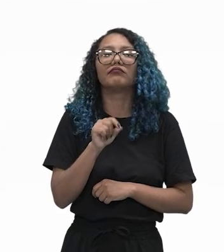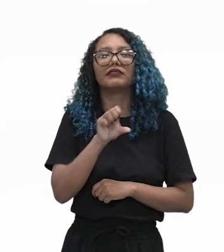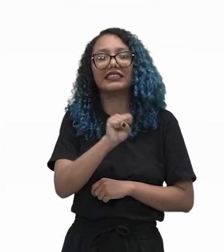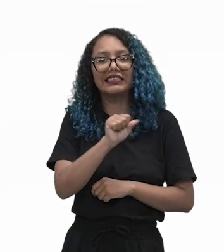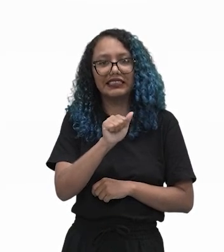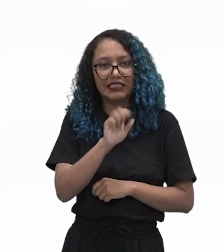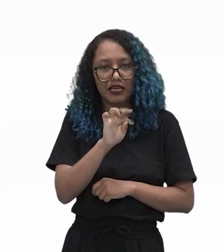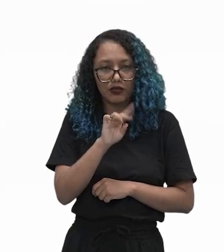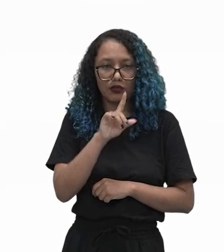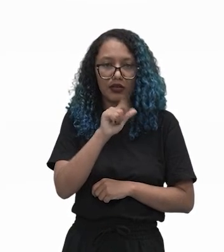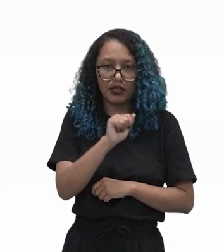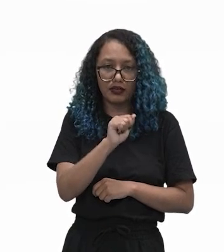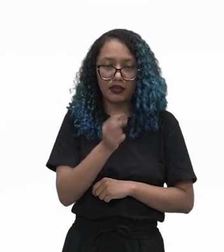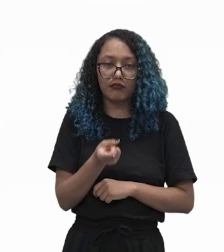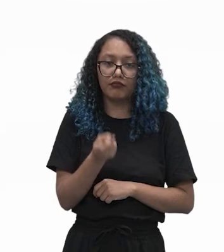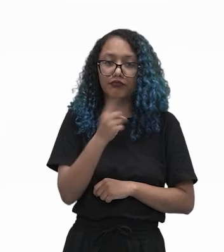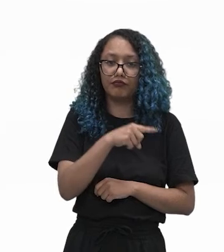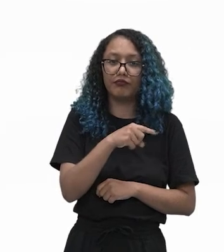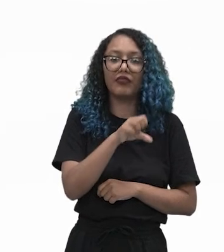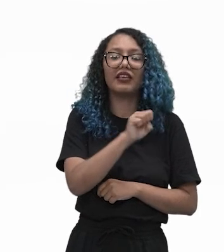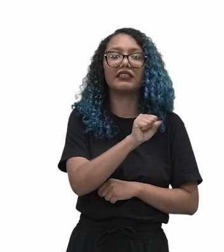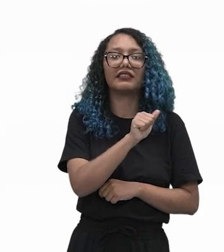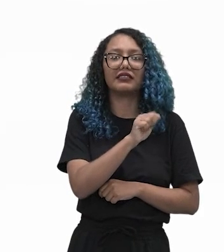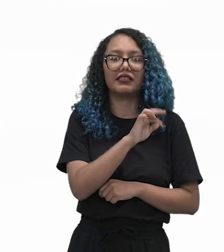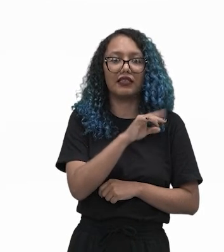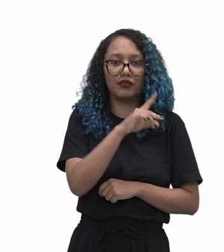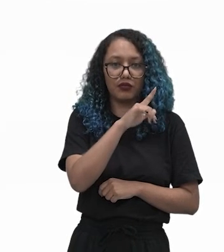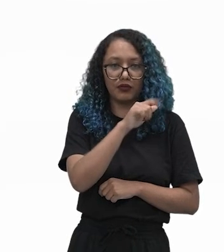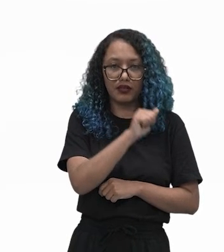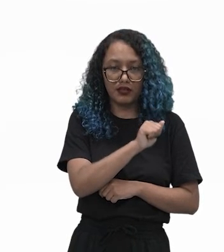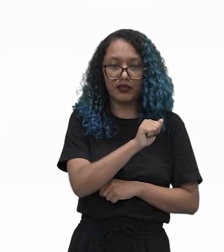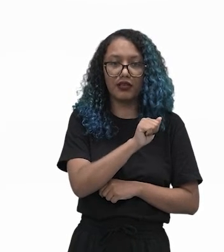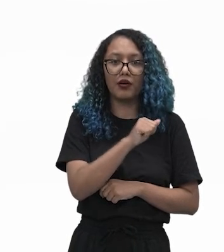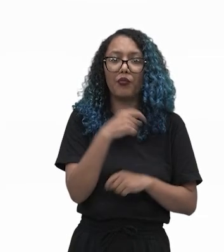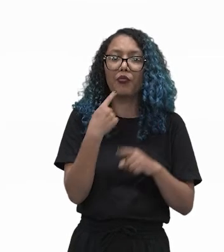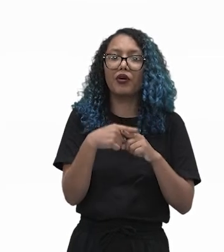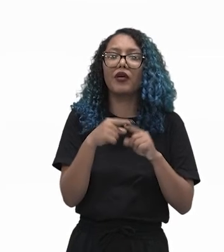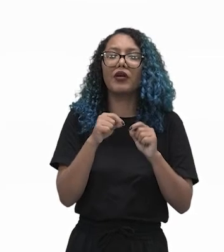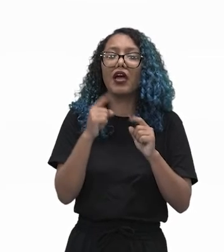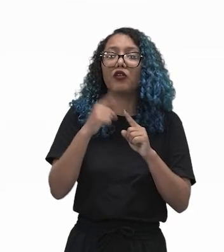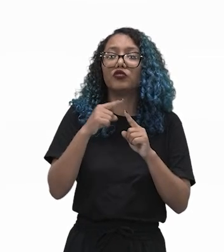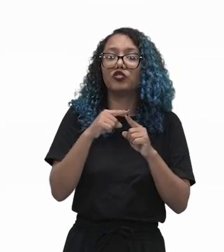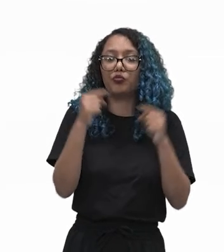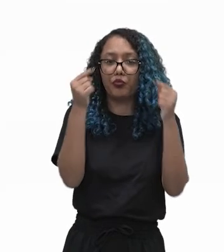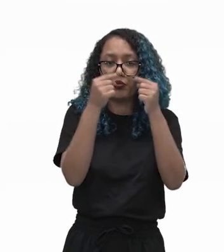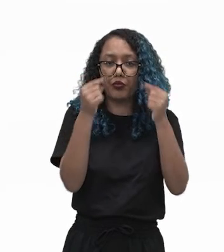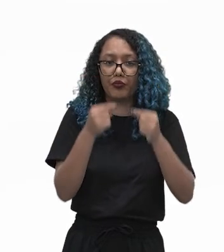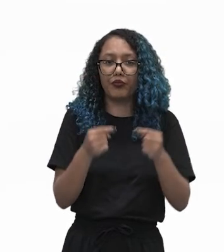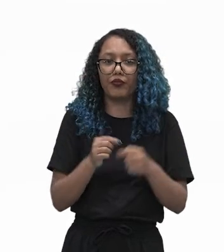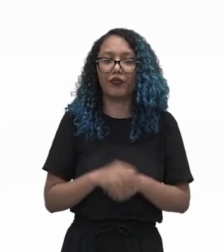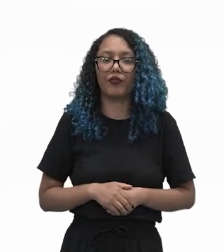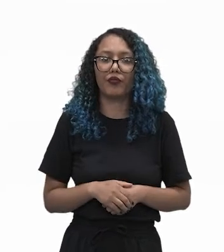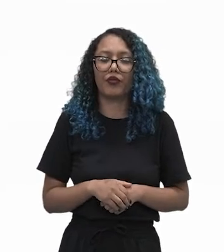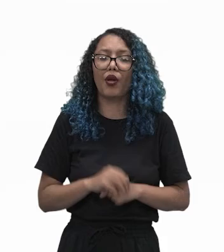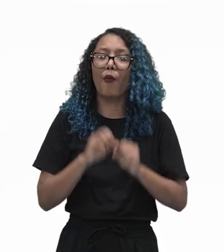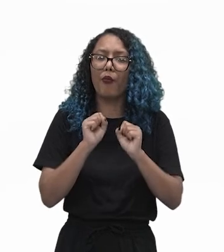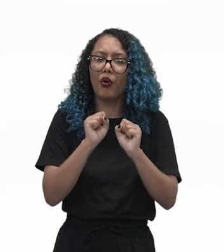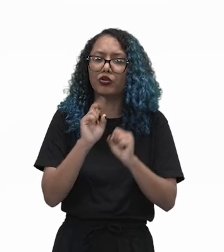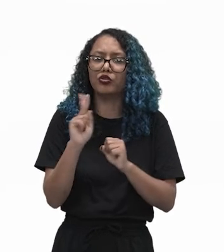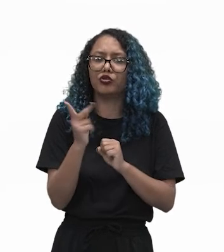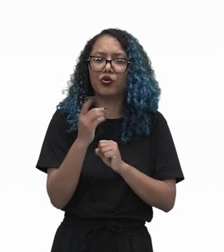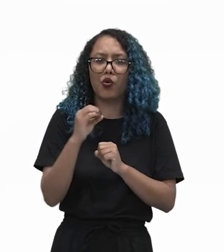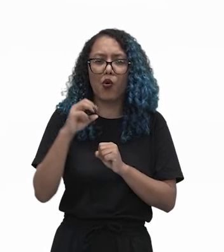cadeia saturada porque a gente está olhando quanto ao tipo de ligação. E ela pode ser homocíclica quando é uma cadeia